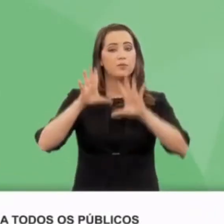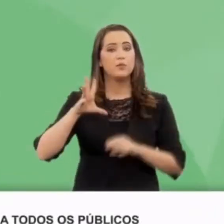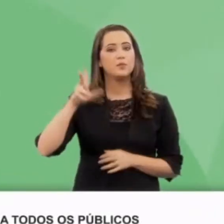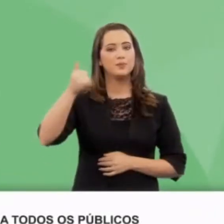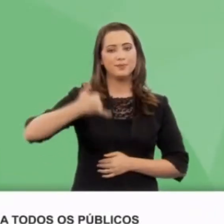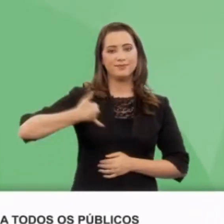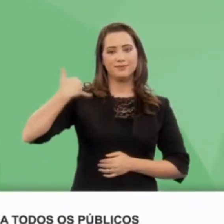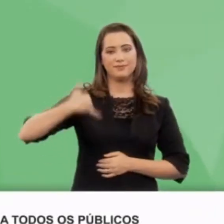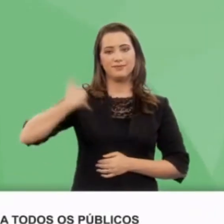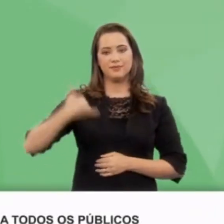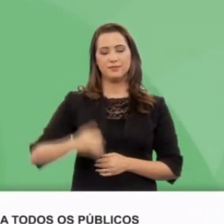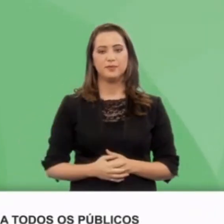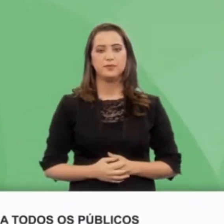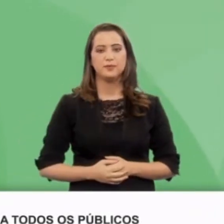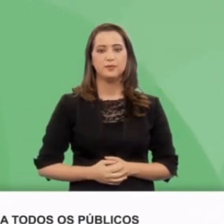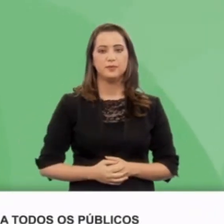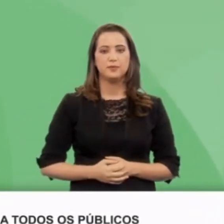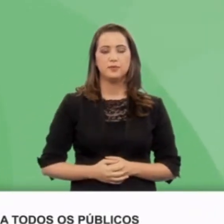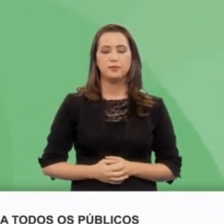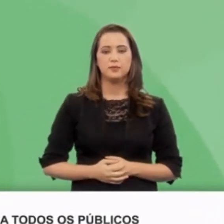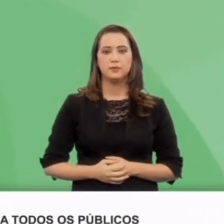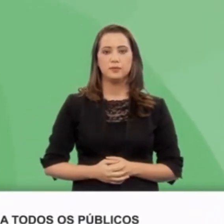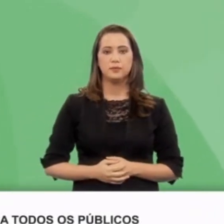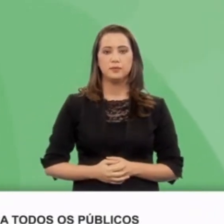Livre para todos os públicos.